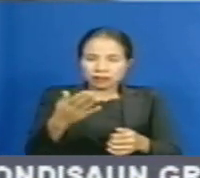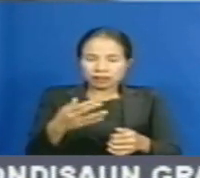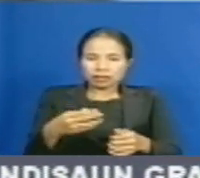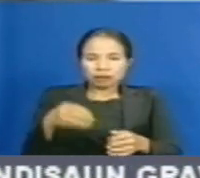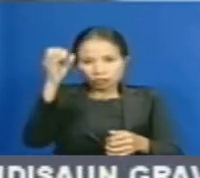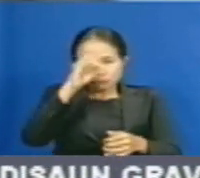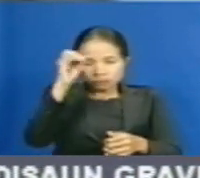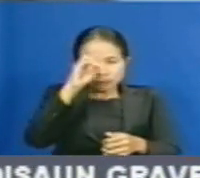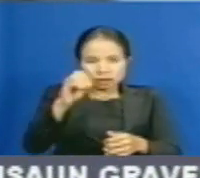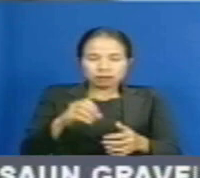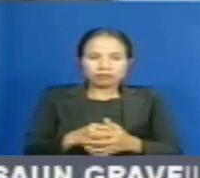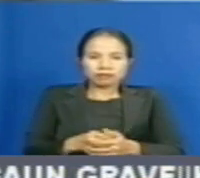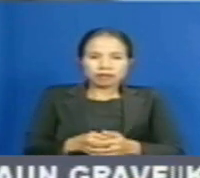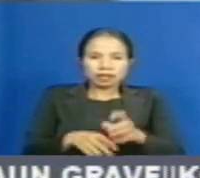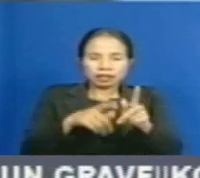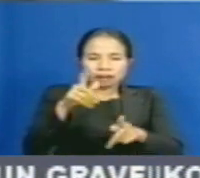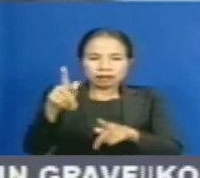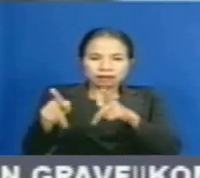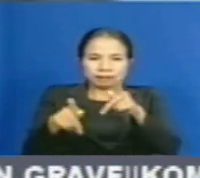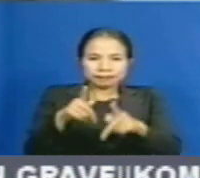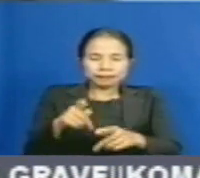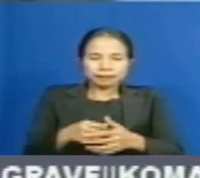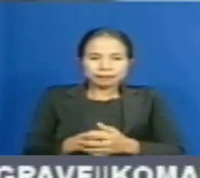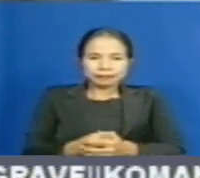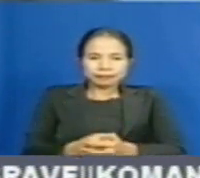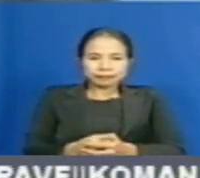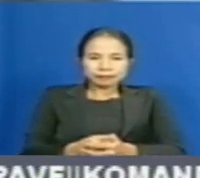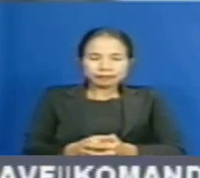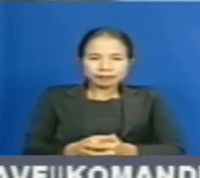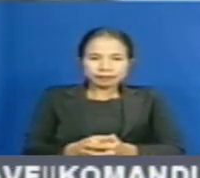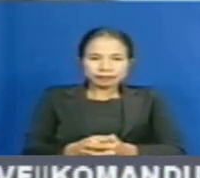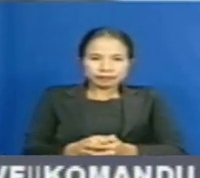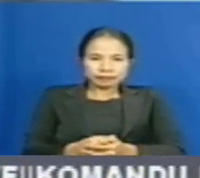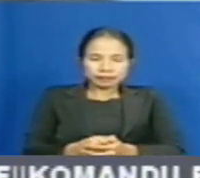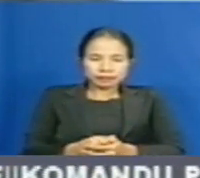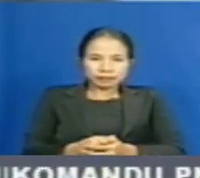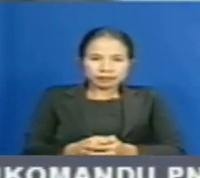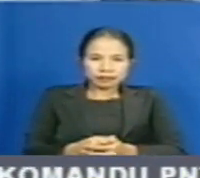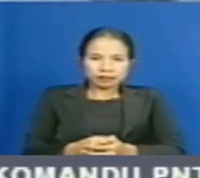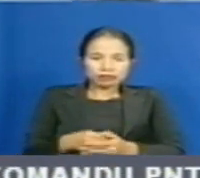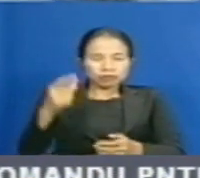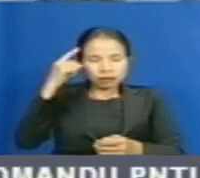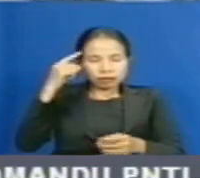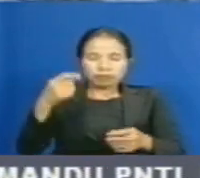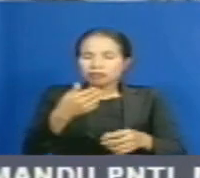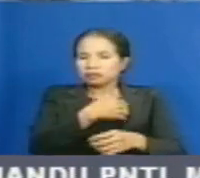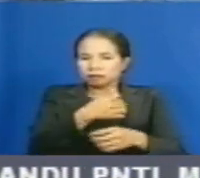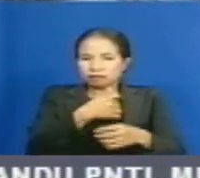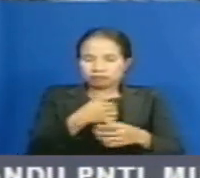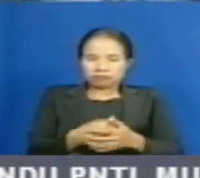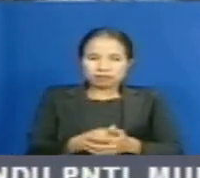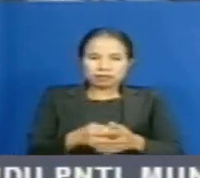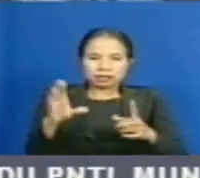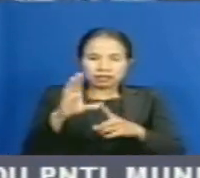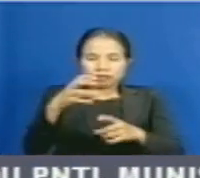observo eman ini asa kesadaran ba buat tirane sidak masim. Comandante Penteli,